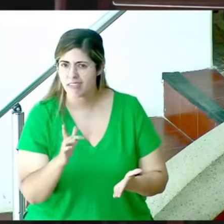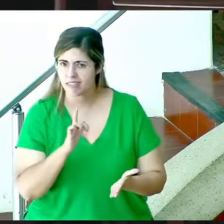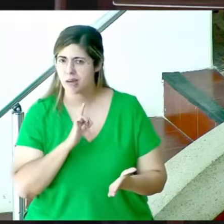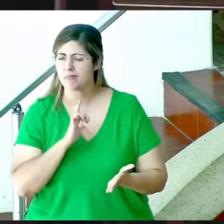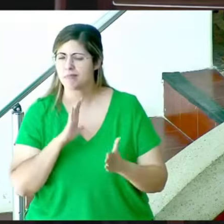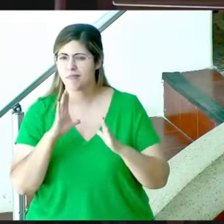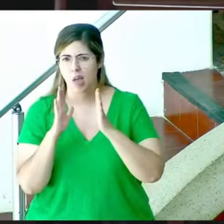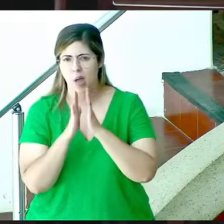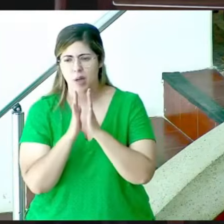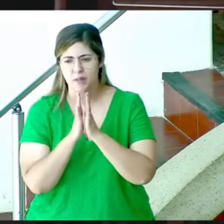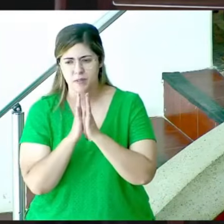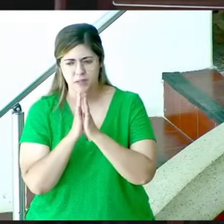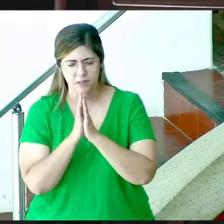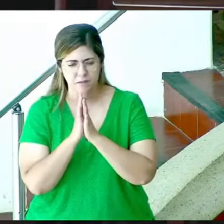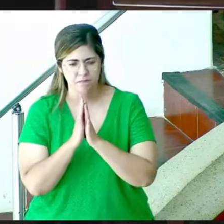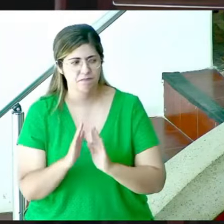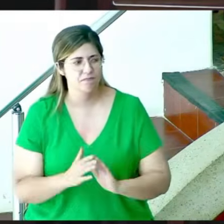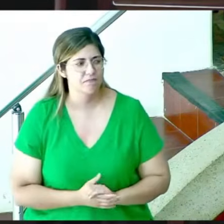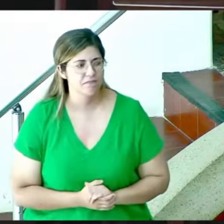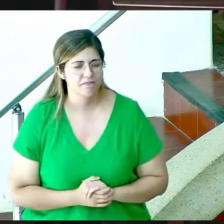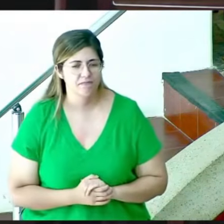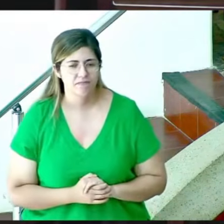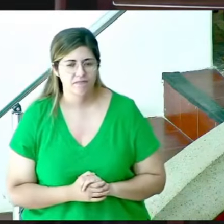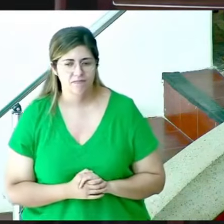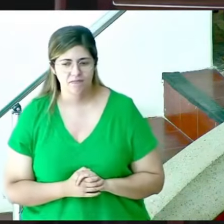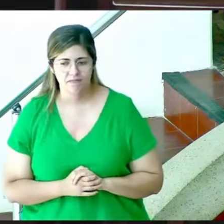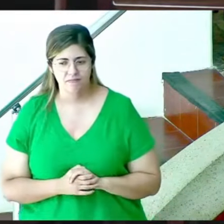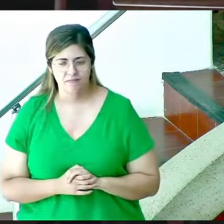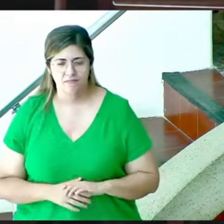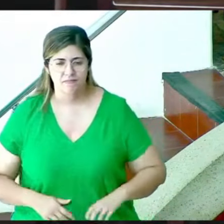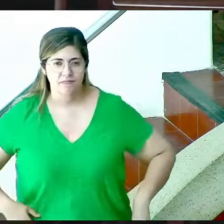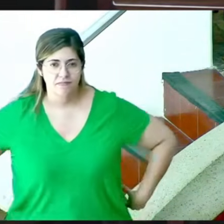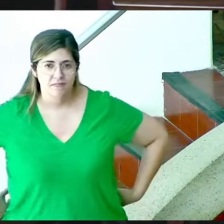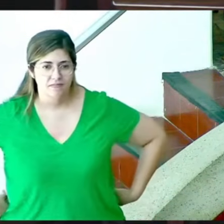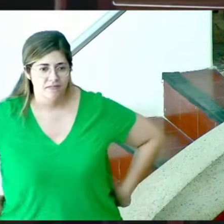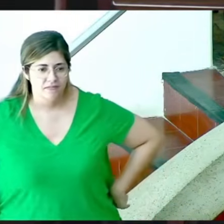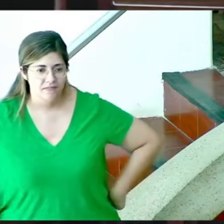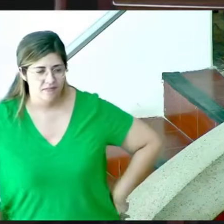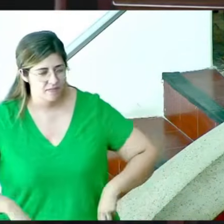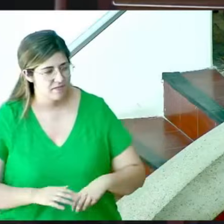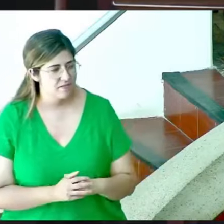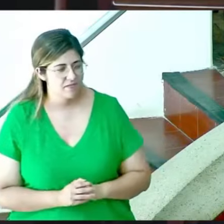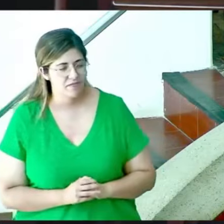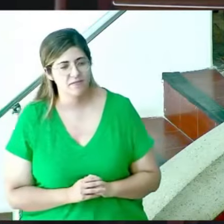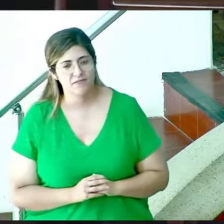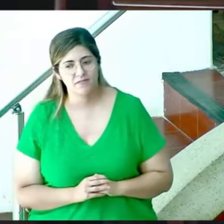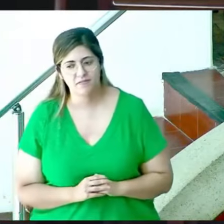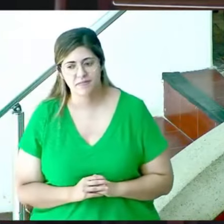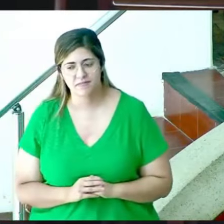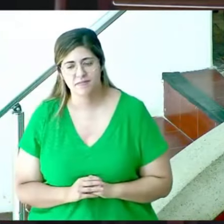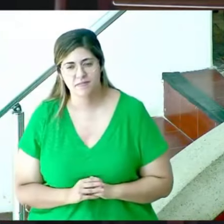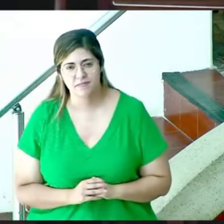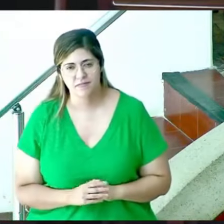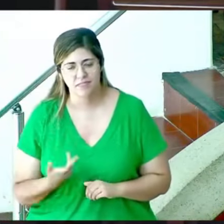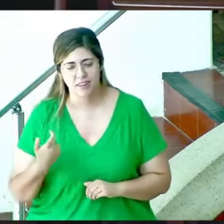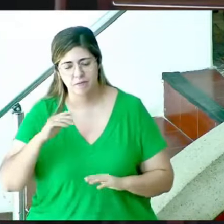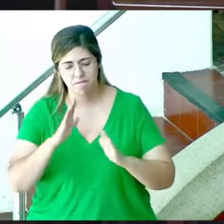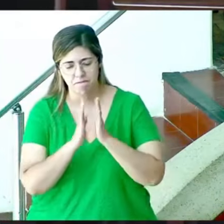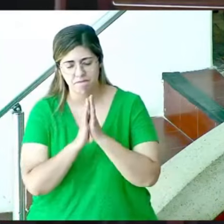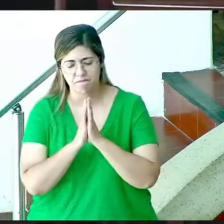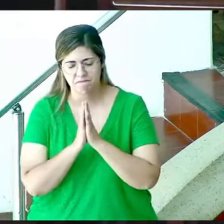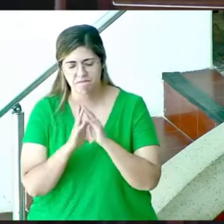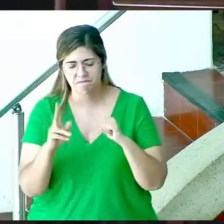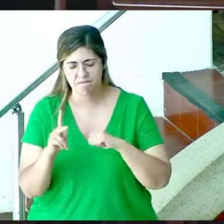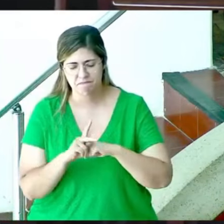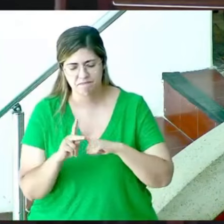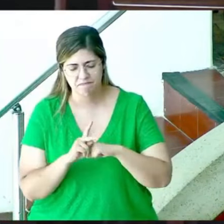seus olhos, pense junto, pensemos juntos. Será que o que Pedro esperava da sua igreja,